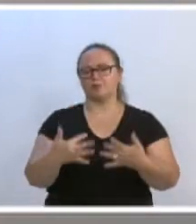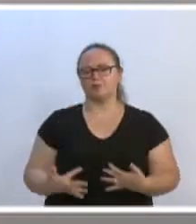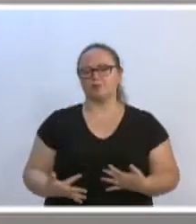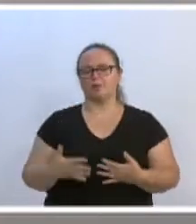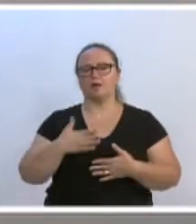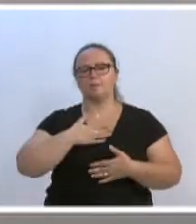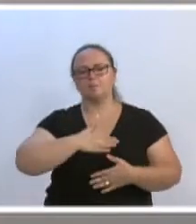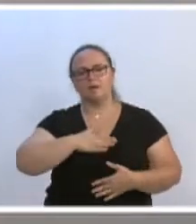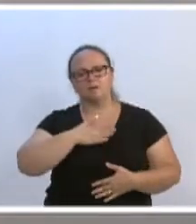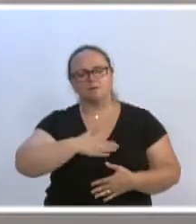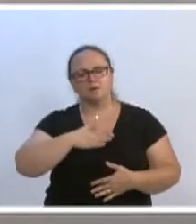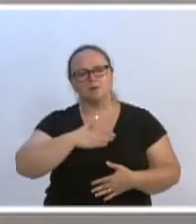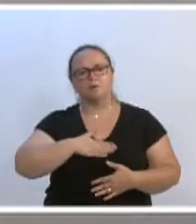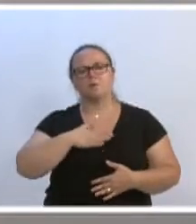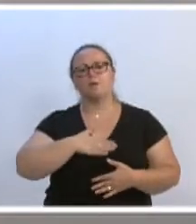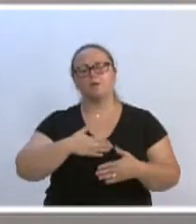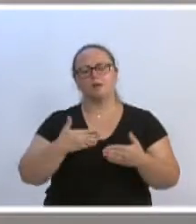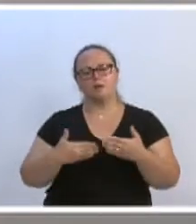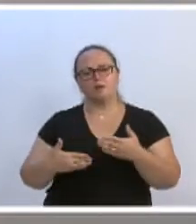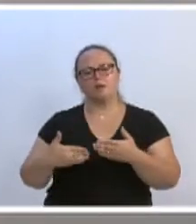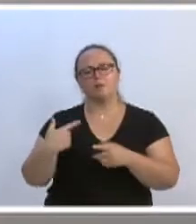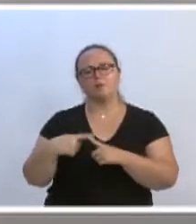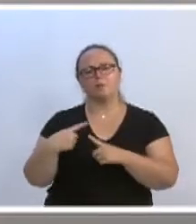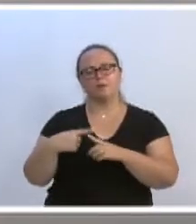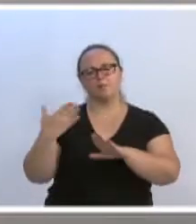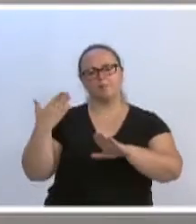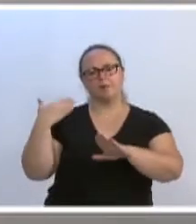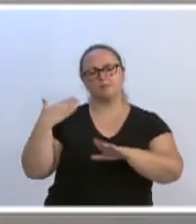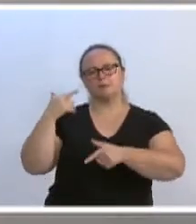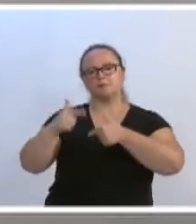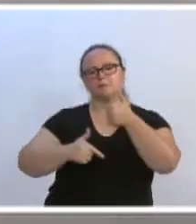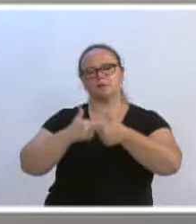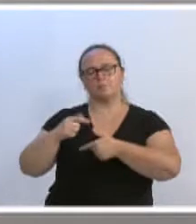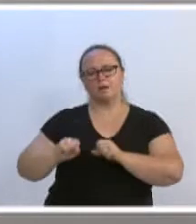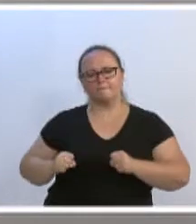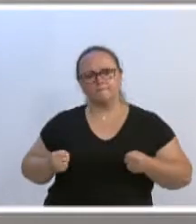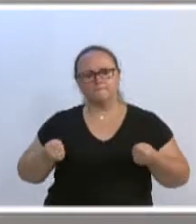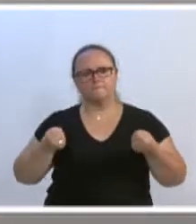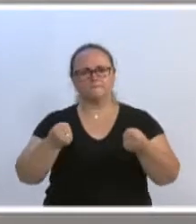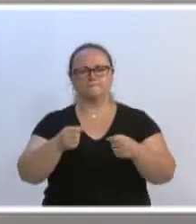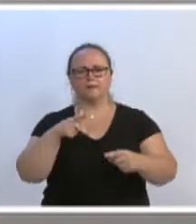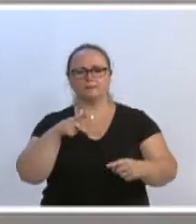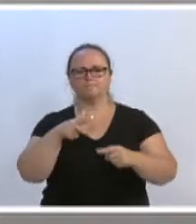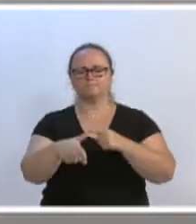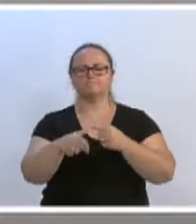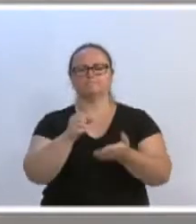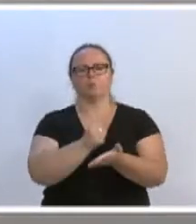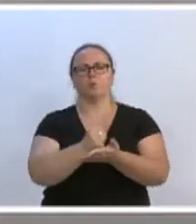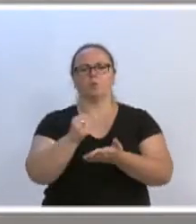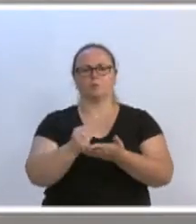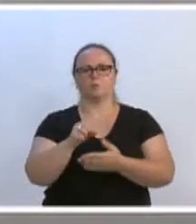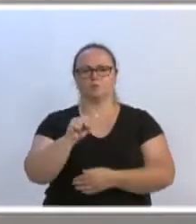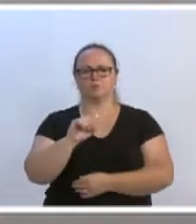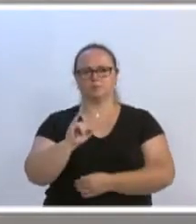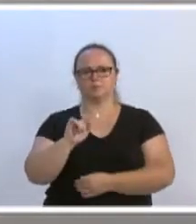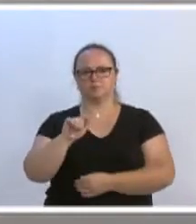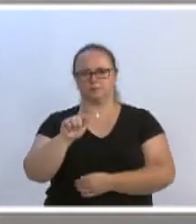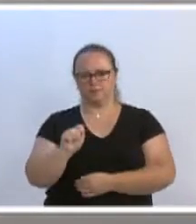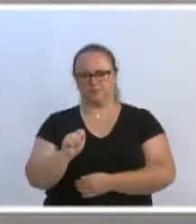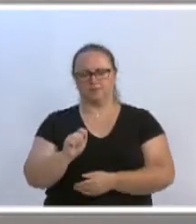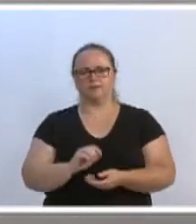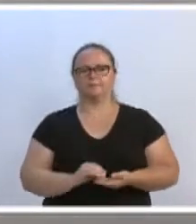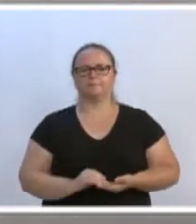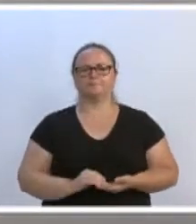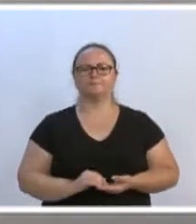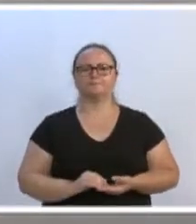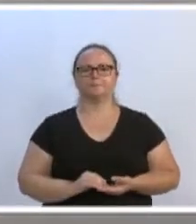mais calmos em função de todo esse trabalho que foi executado lá com a caducidade do contrato com o consórcio siga